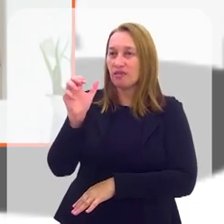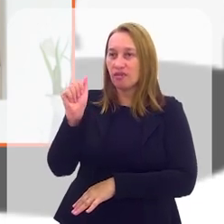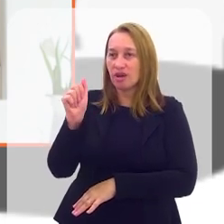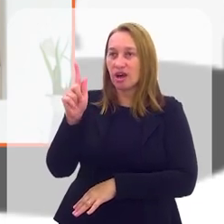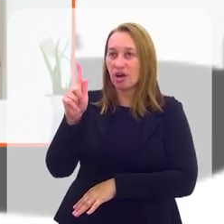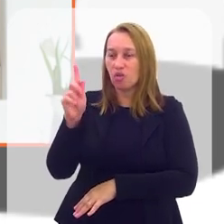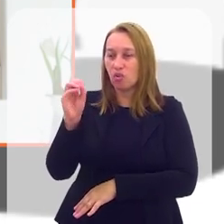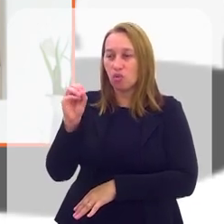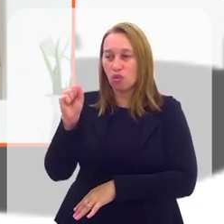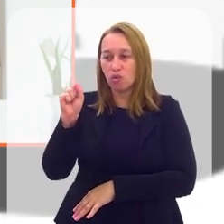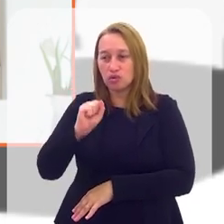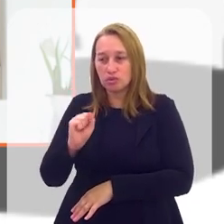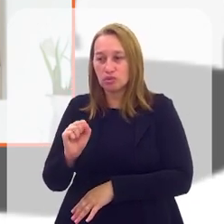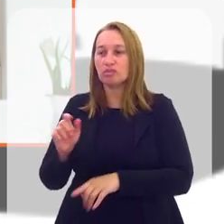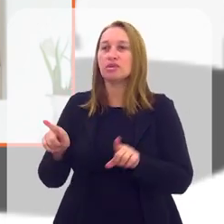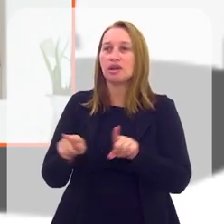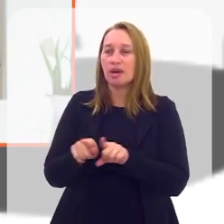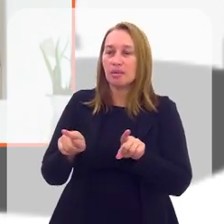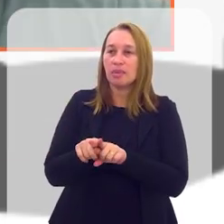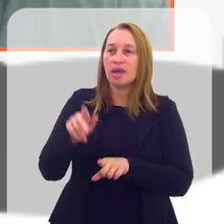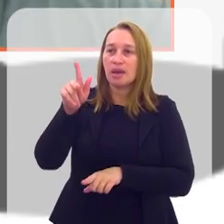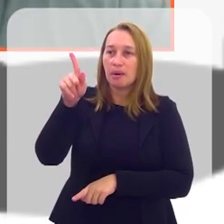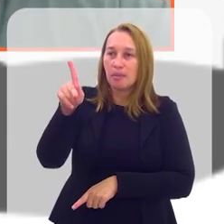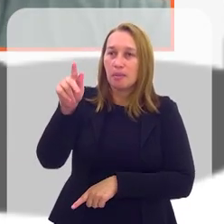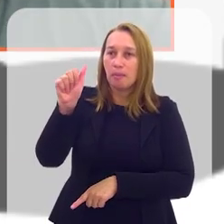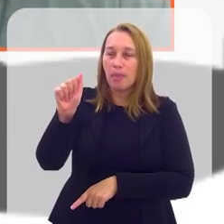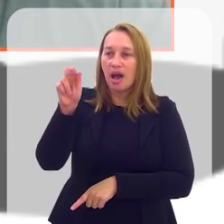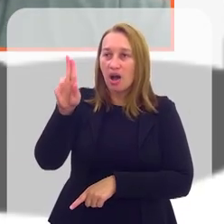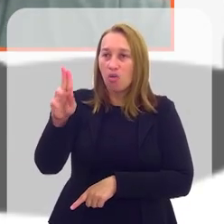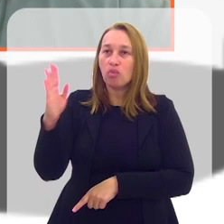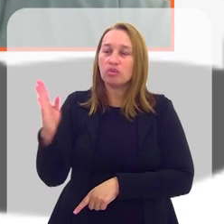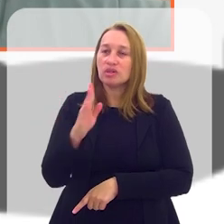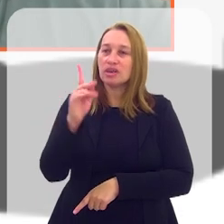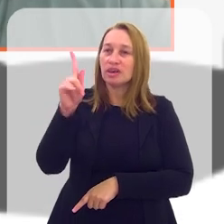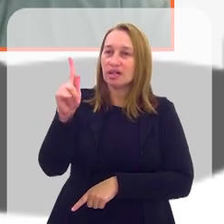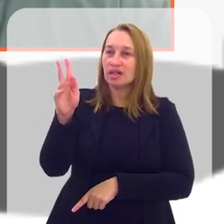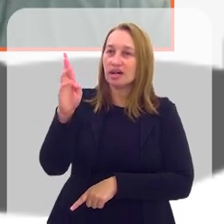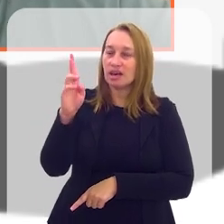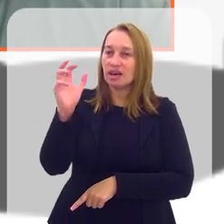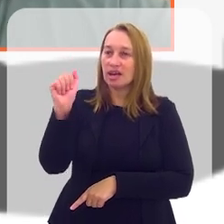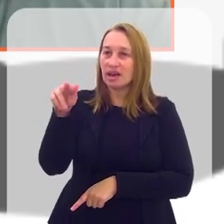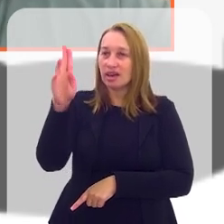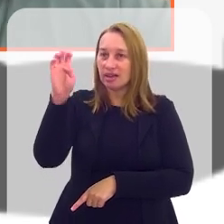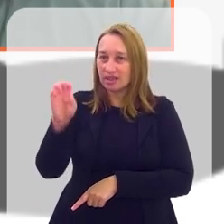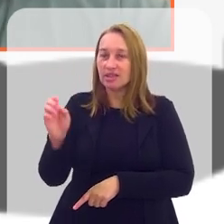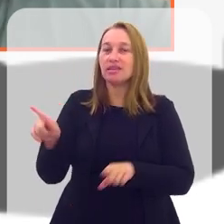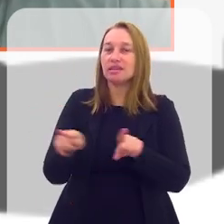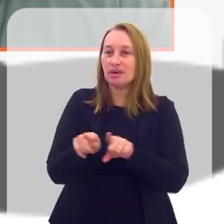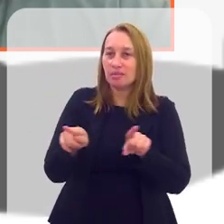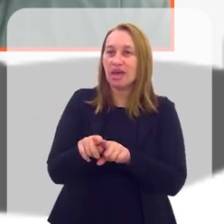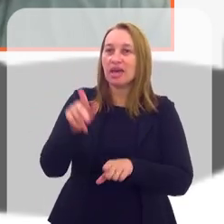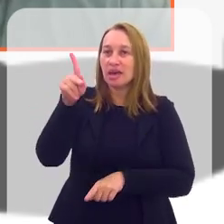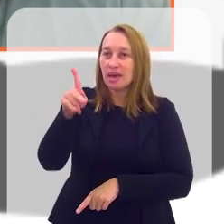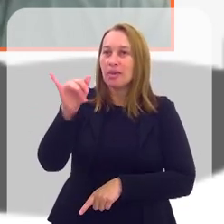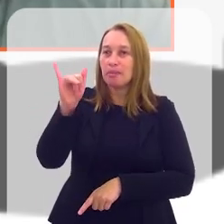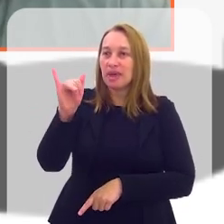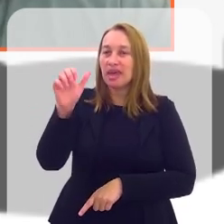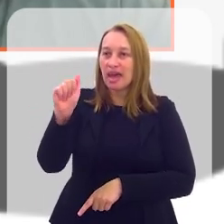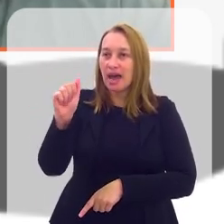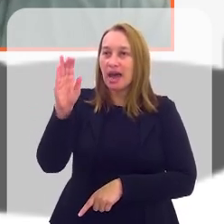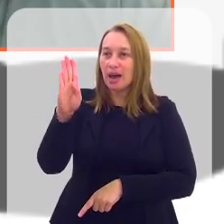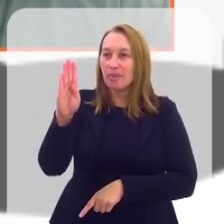da Serra, Pau Grande, Não conhece bem onde eu moro, eu sou Piabetá, desses isso. bairros. Piabetá, não